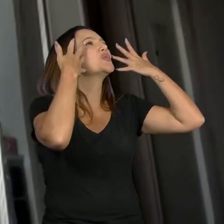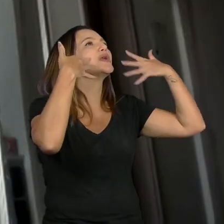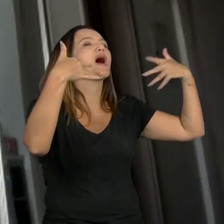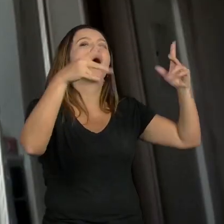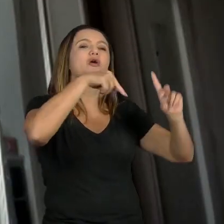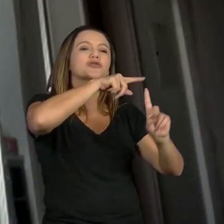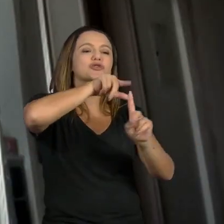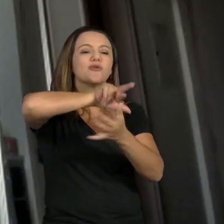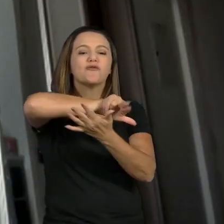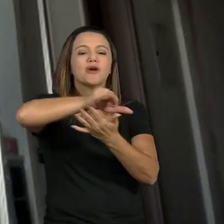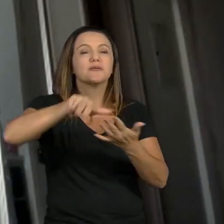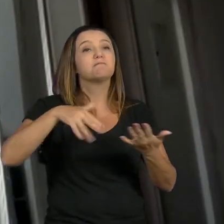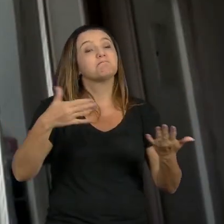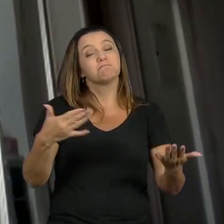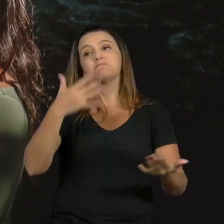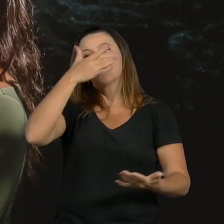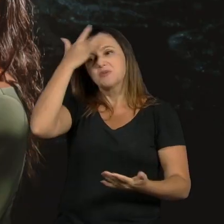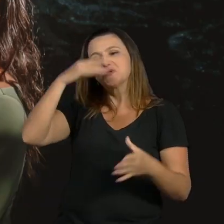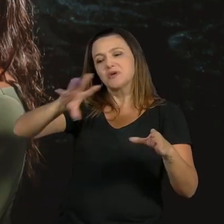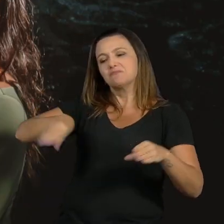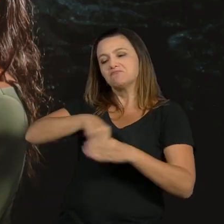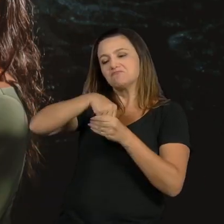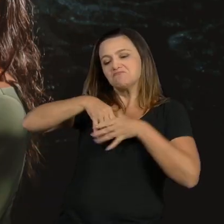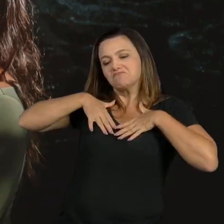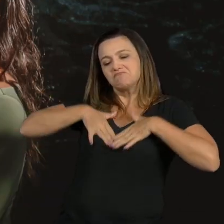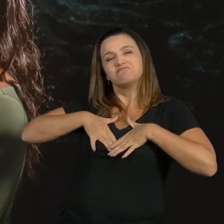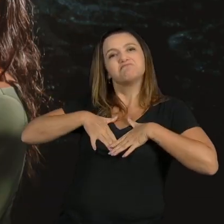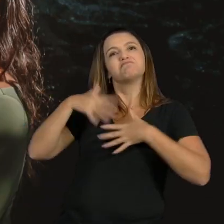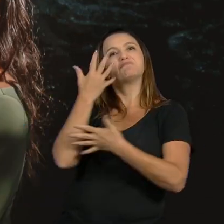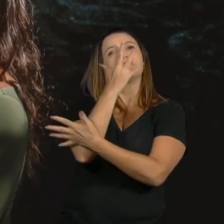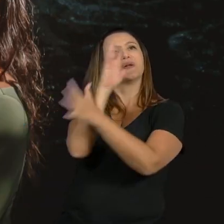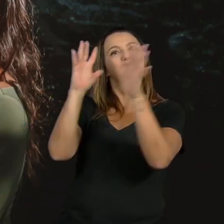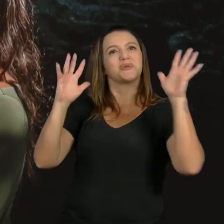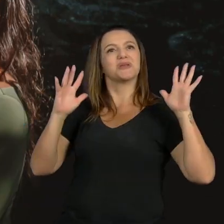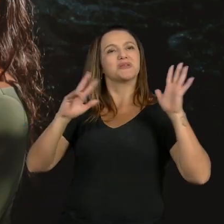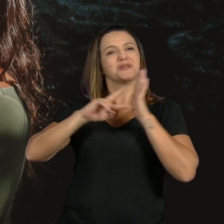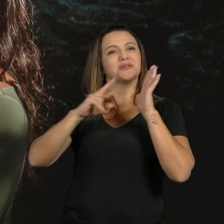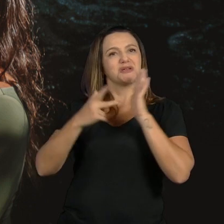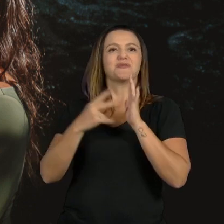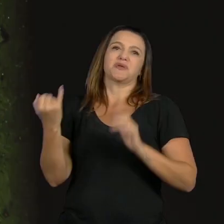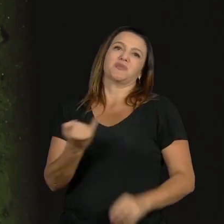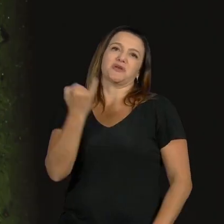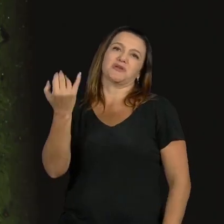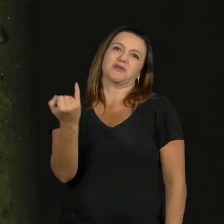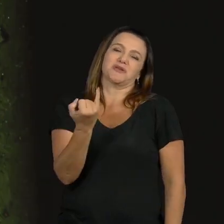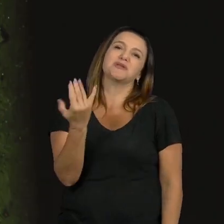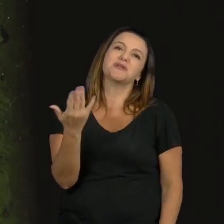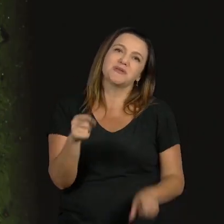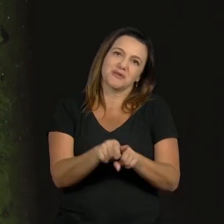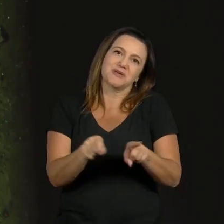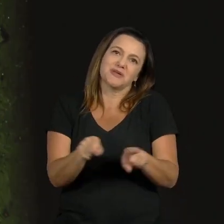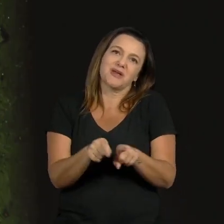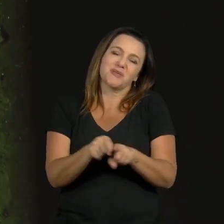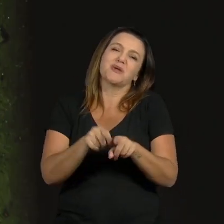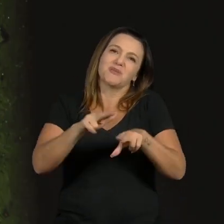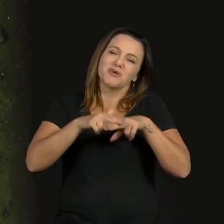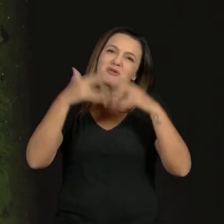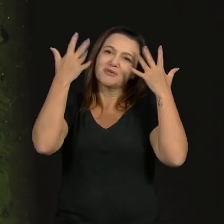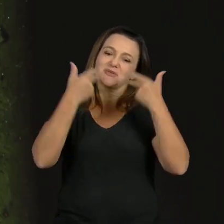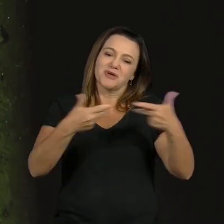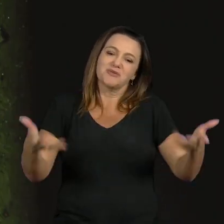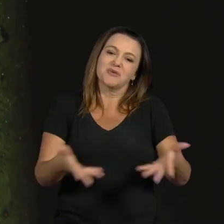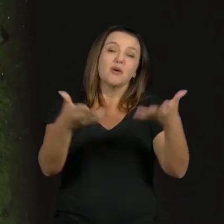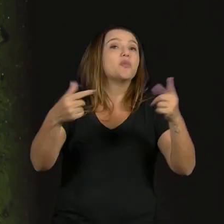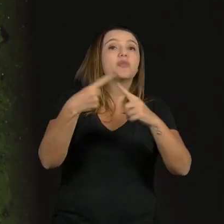pessoas consigam se ver como parte da natureza. E é isso que vai trazer mudanças significativas para o próprio meio. E assim as espécies vão prosperar, porque é